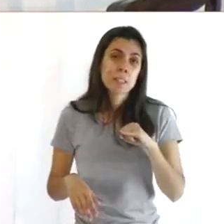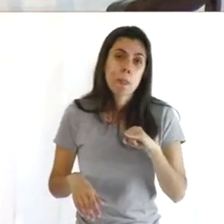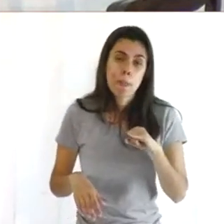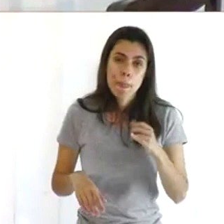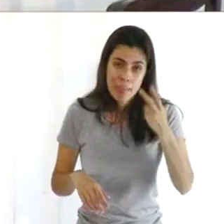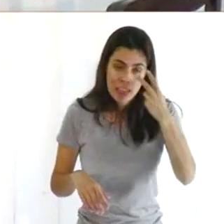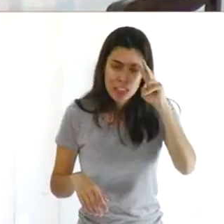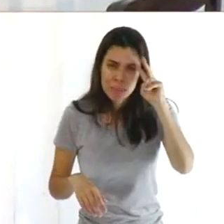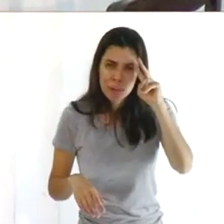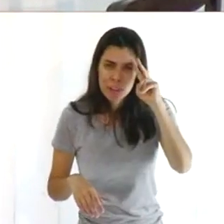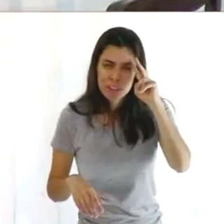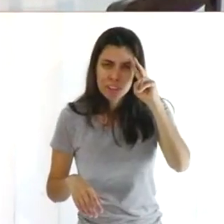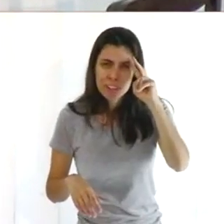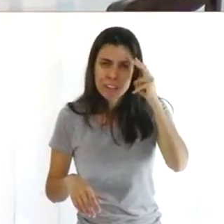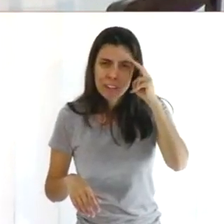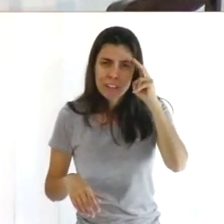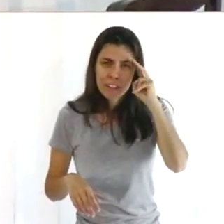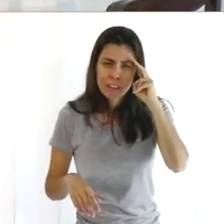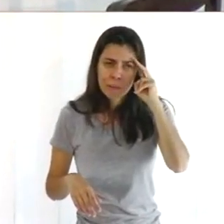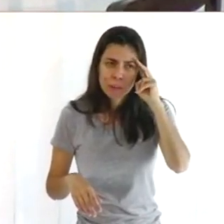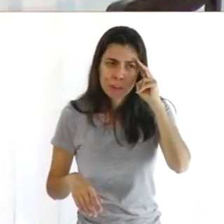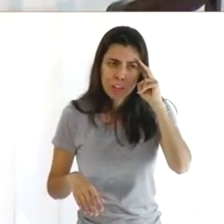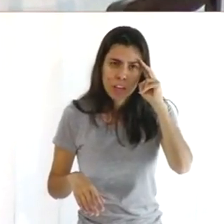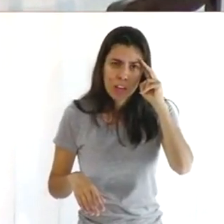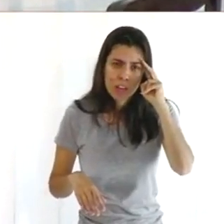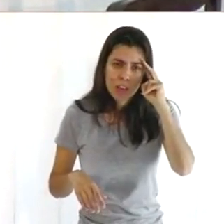a Jó, você terá respostas para Deus?